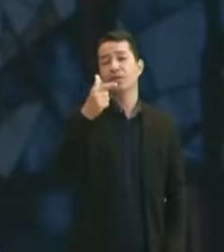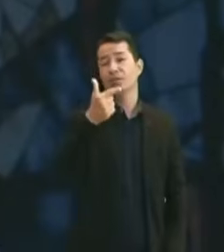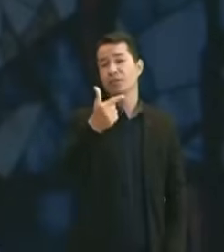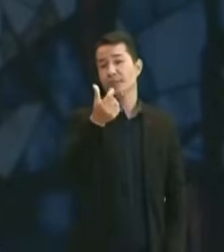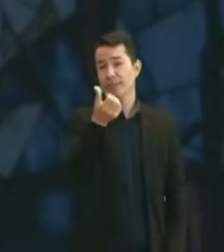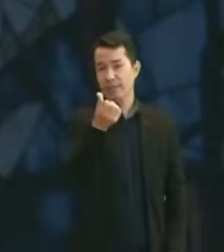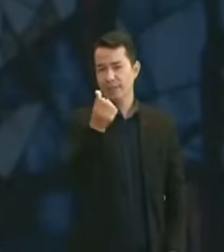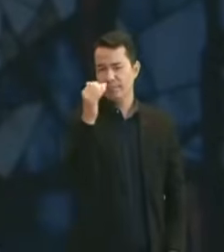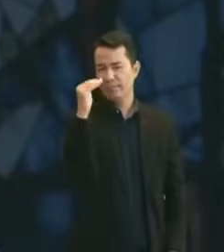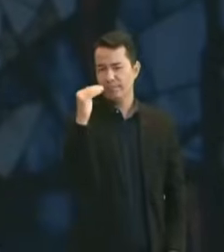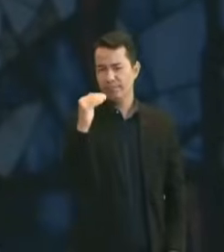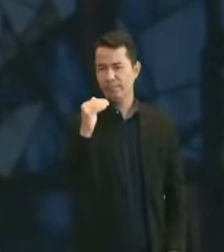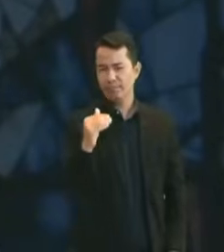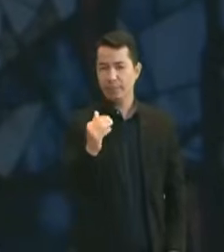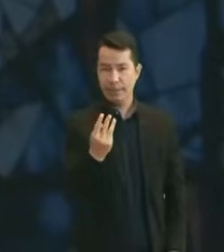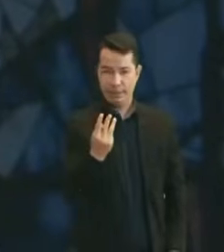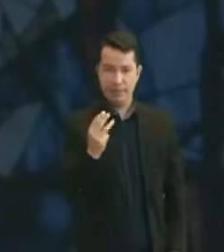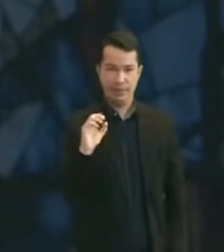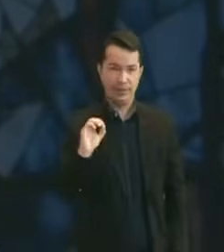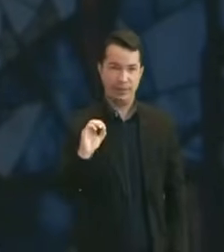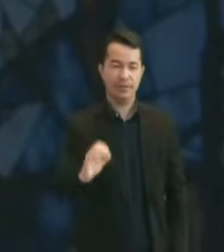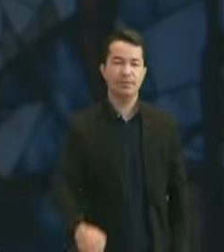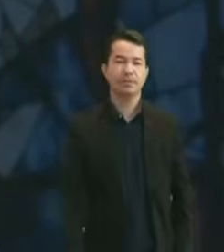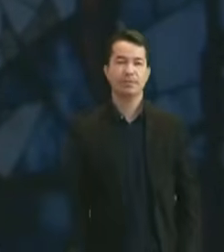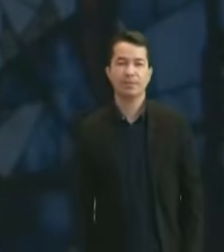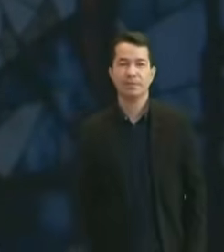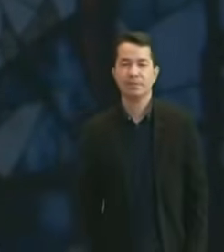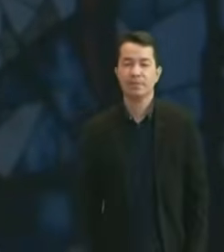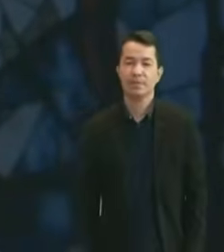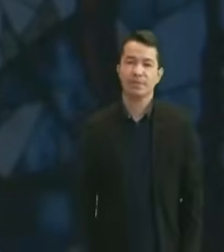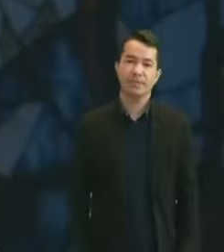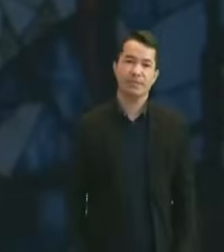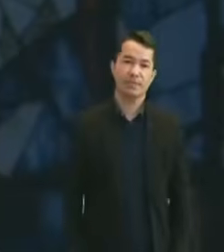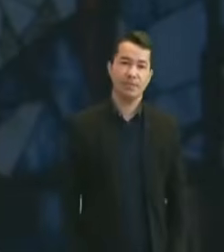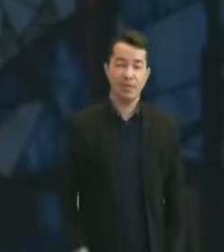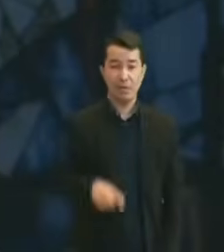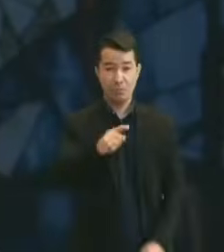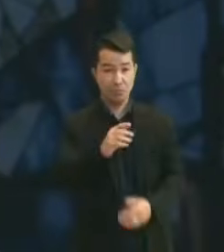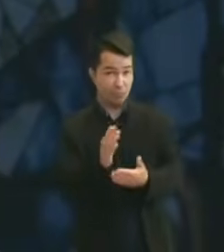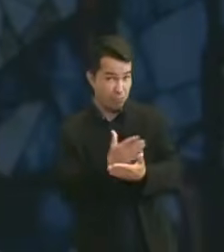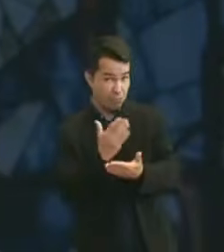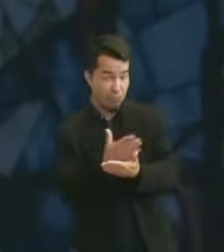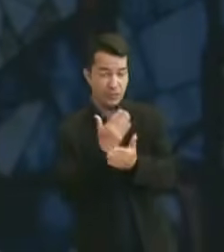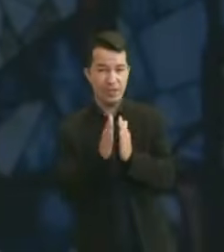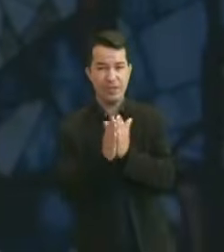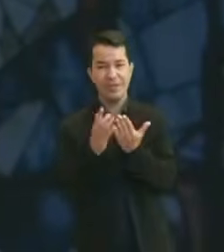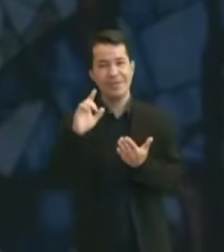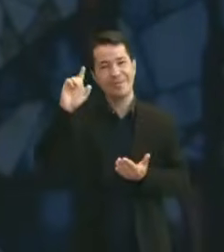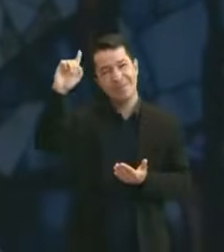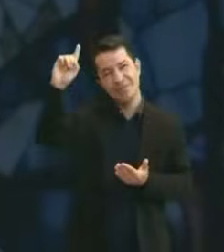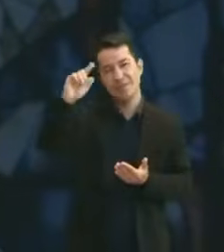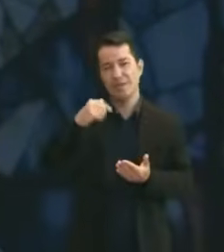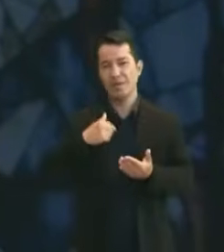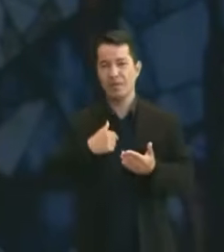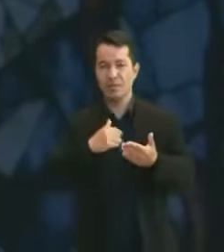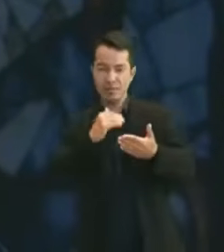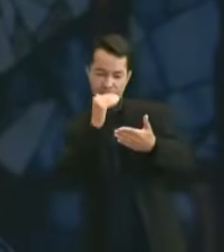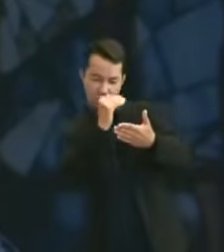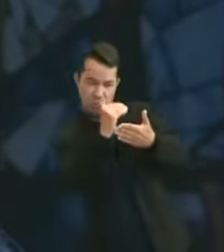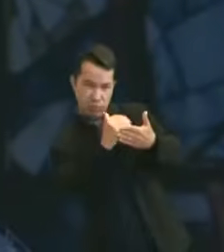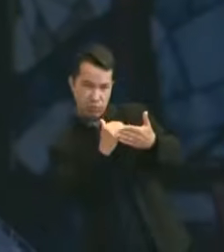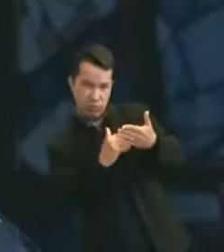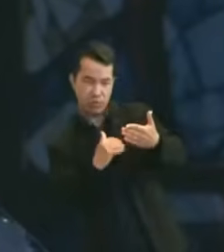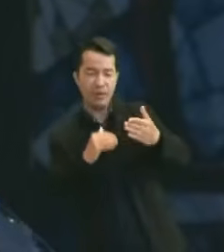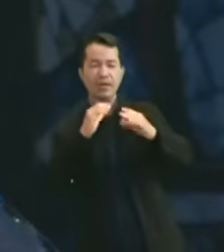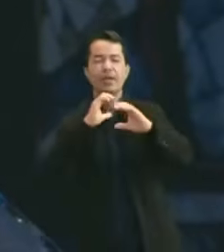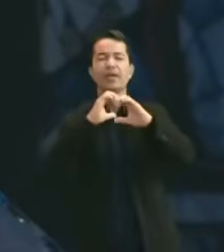ali em Atos 9, 26 a 30. Enquanto você abre, eu vou só ler o estrofe dessa canção